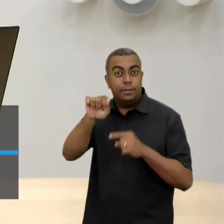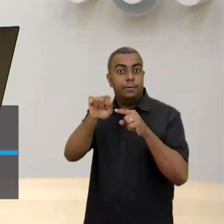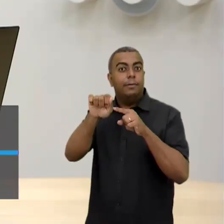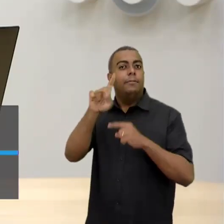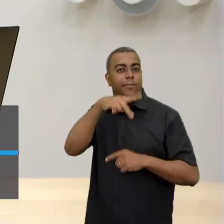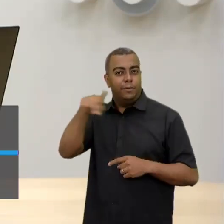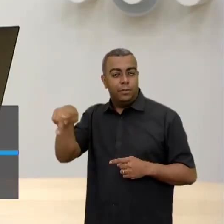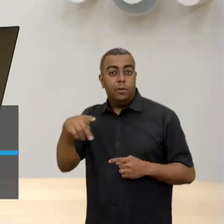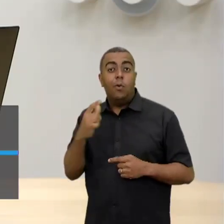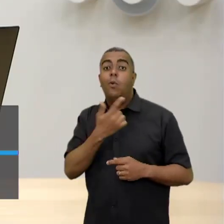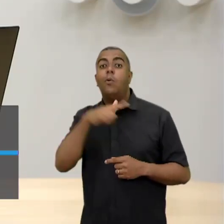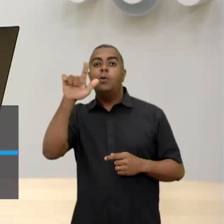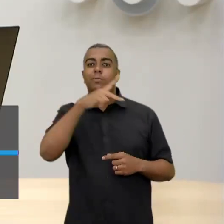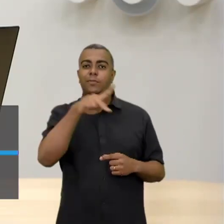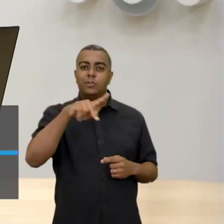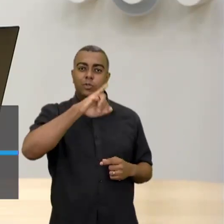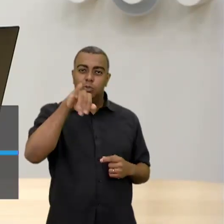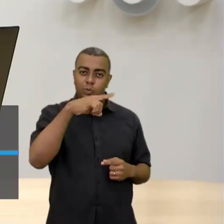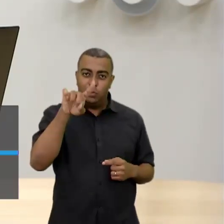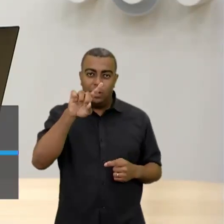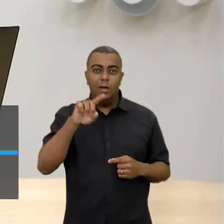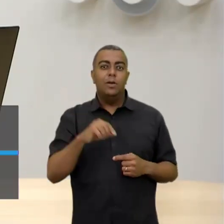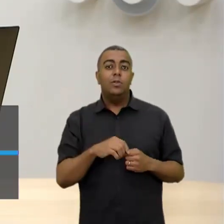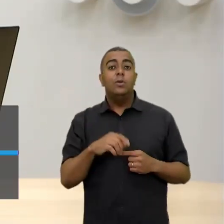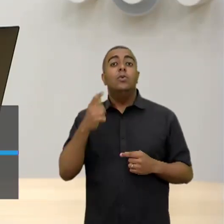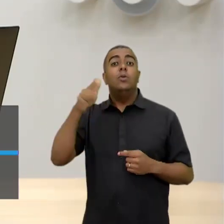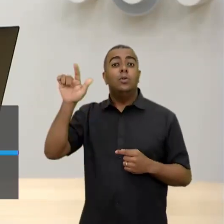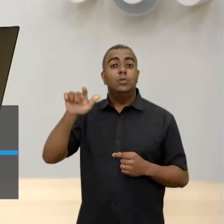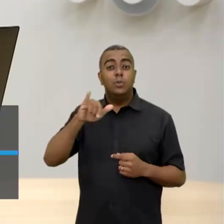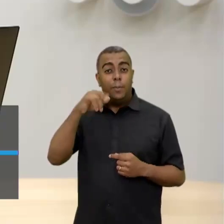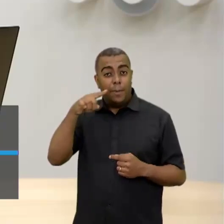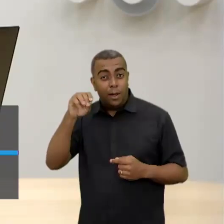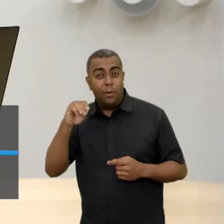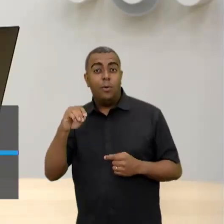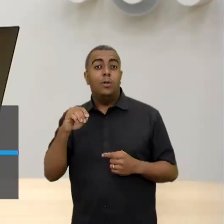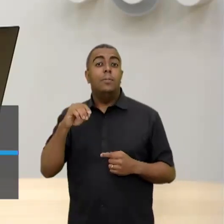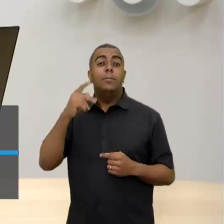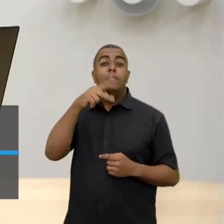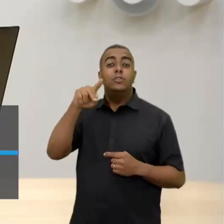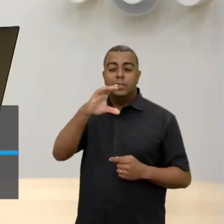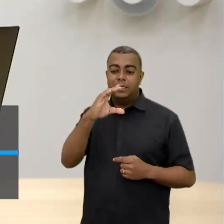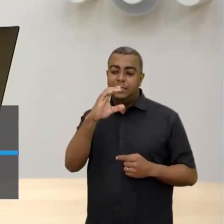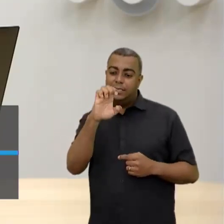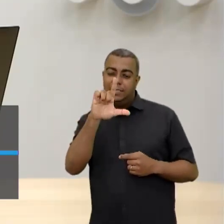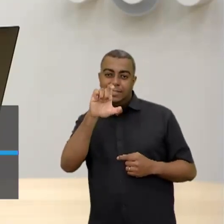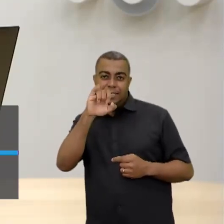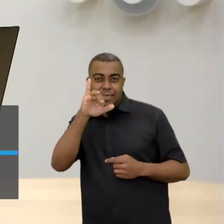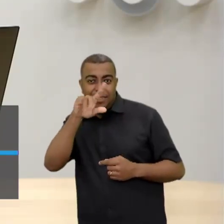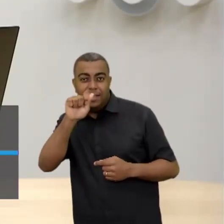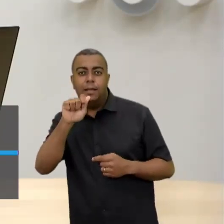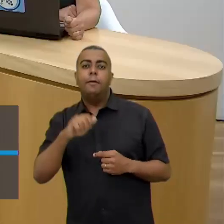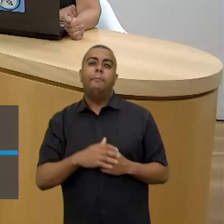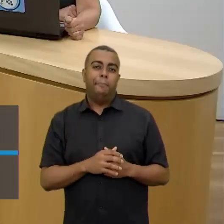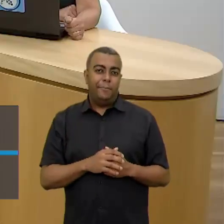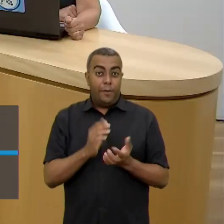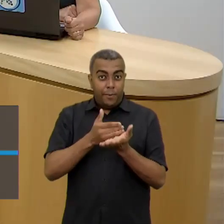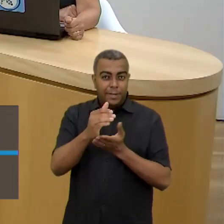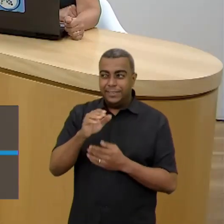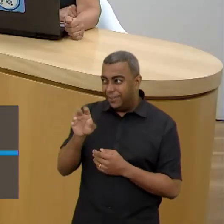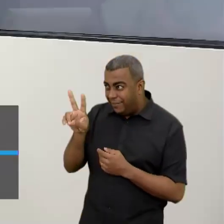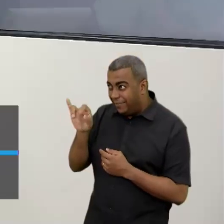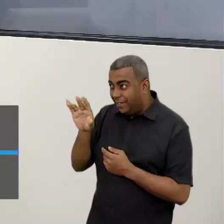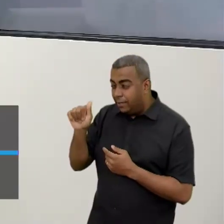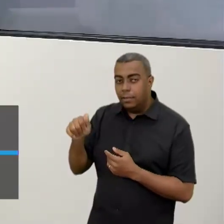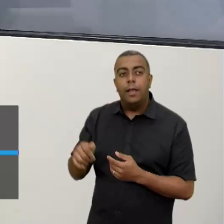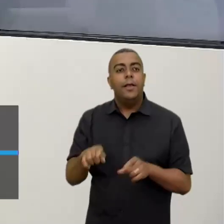aula, o professor João Ribeiro, o professor Gerval e a professora Cecília. Vamos começar, professora Viviane? Vamos começar. Eu também